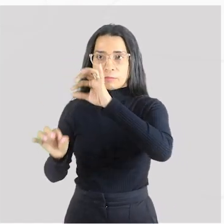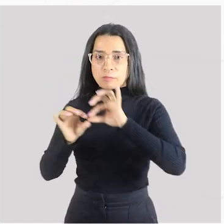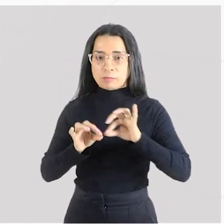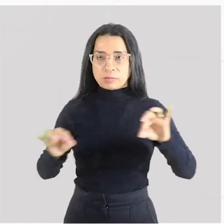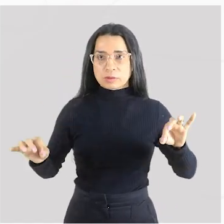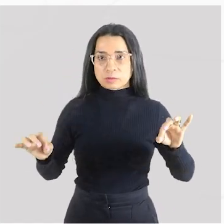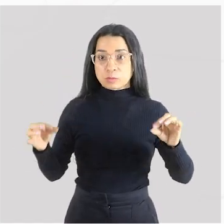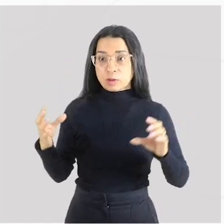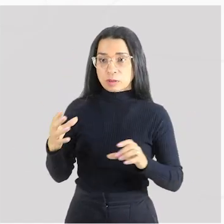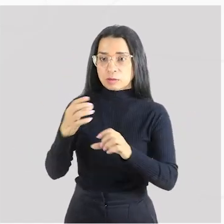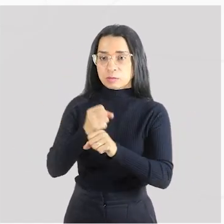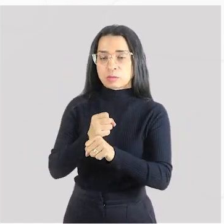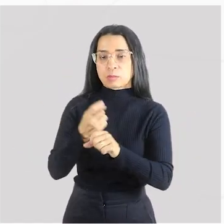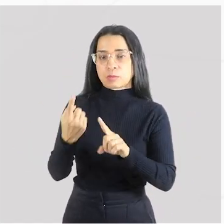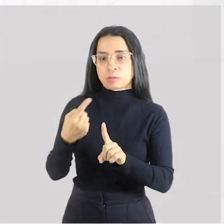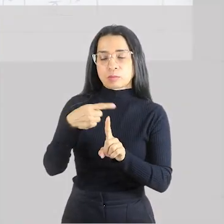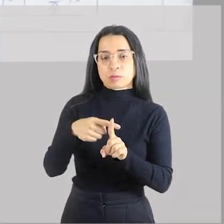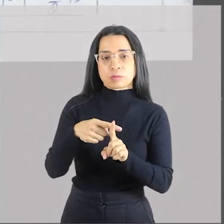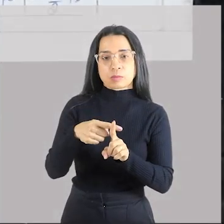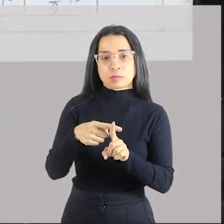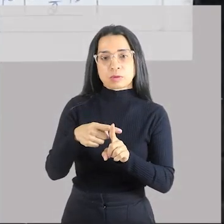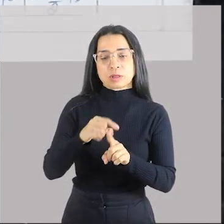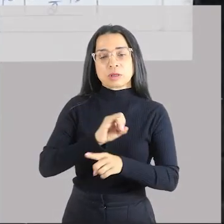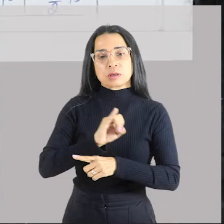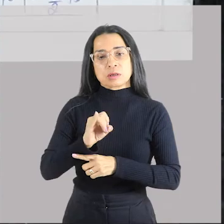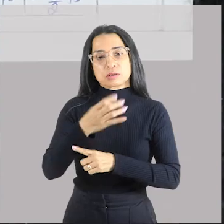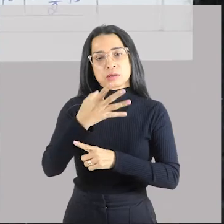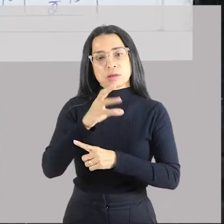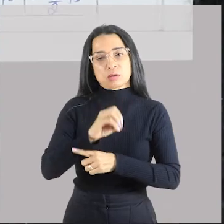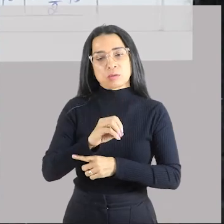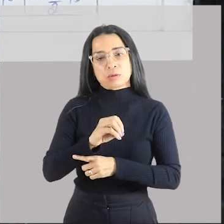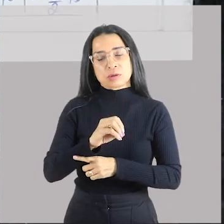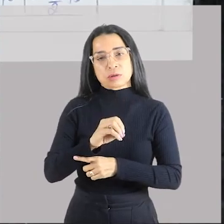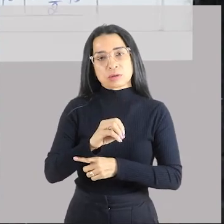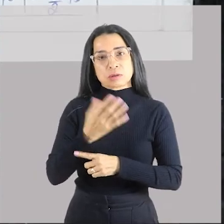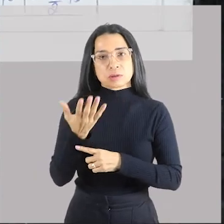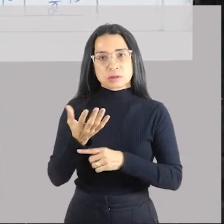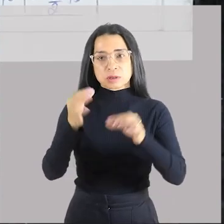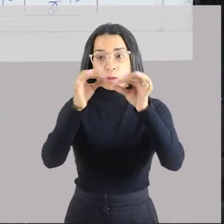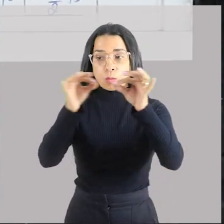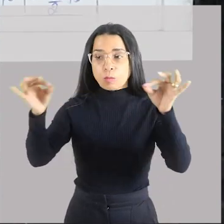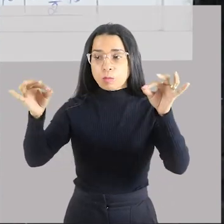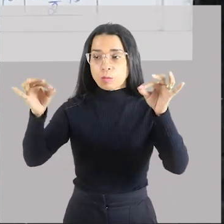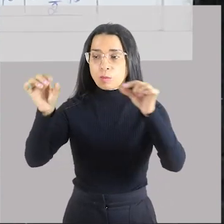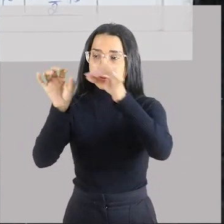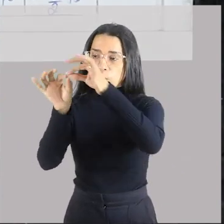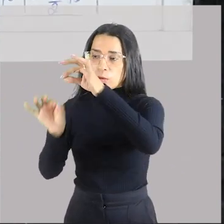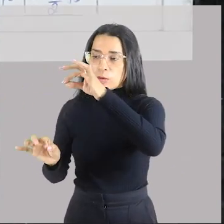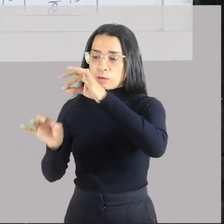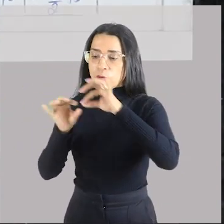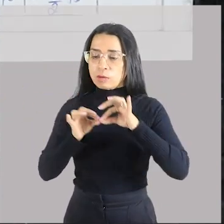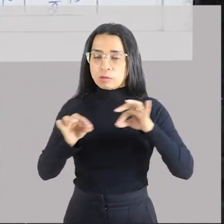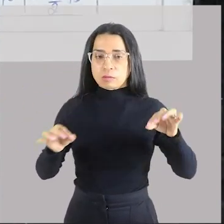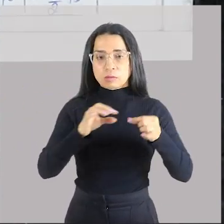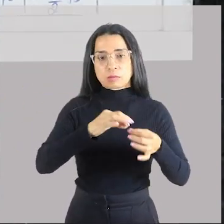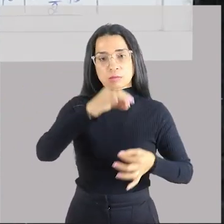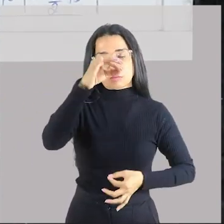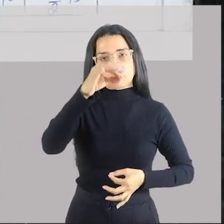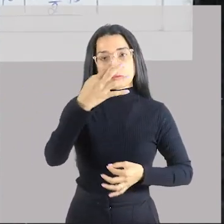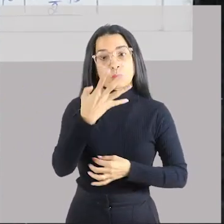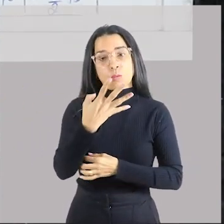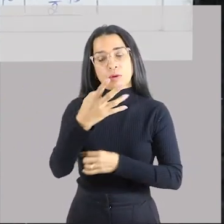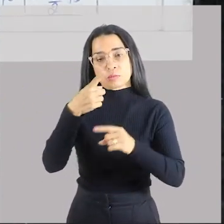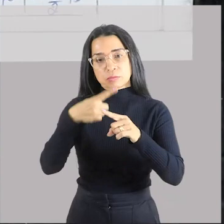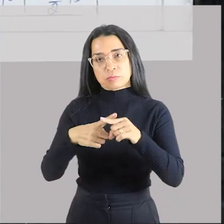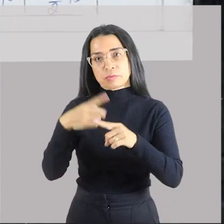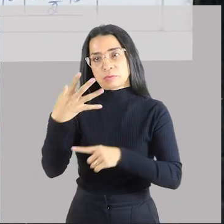lado mede, se o perímetro é 40, quer dizer que 4 vezes o lado é 40. Não é verdade? Então, se 4